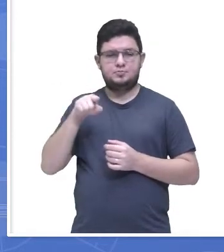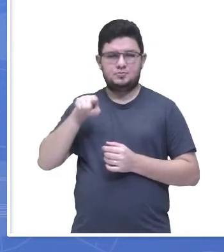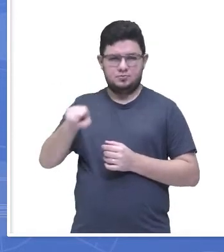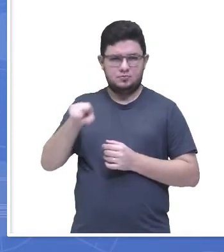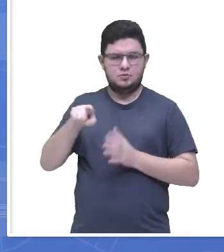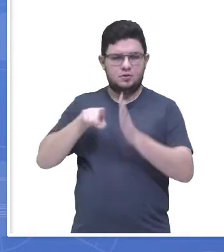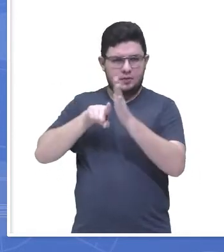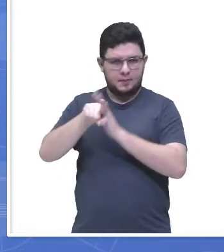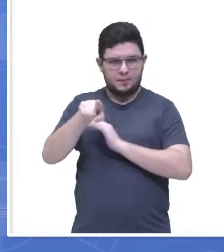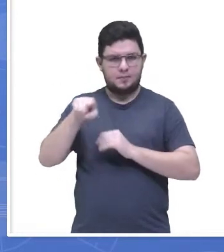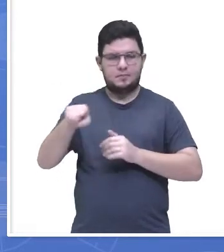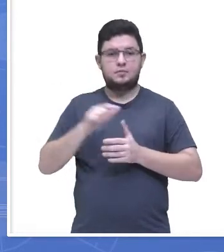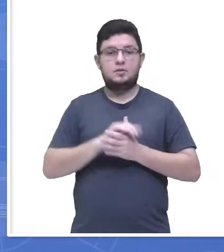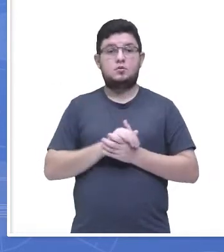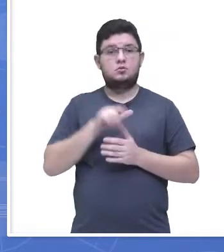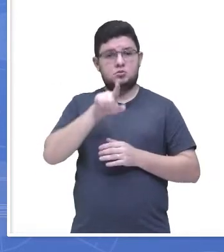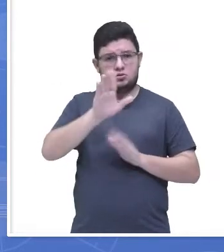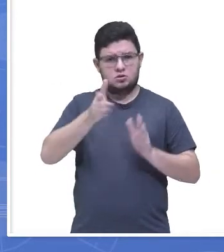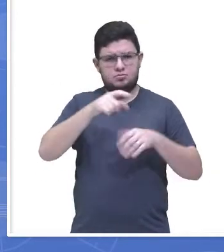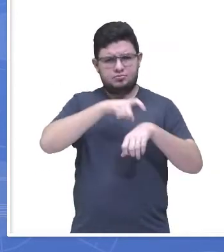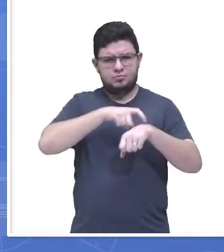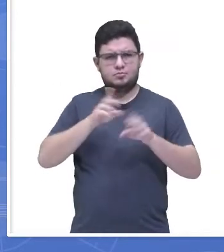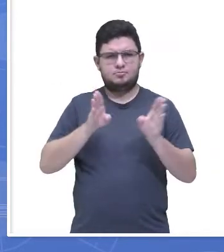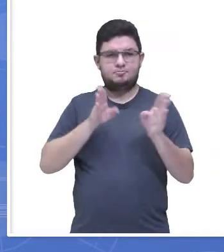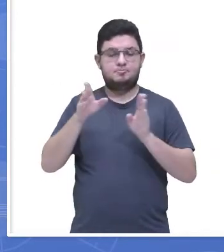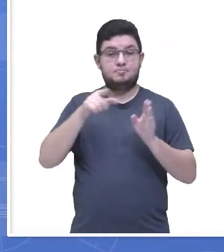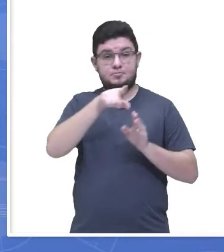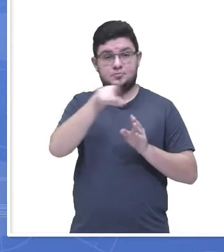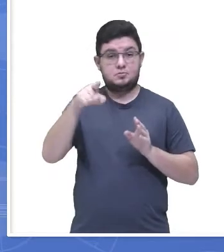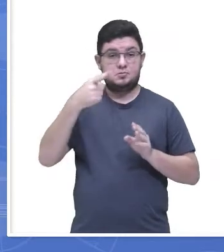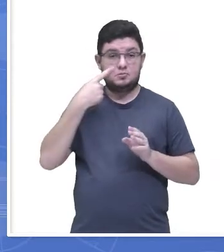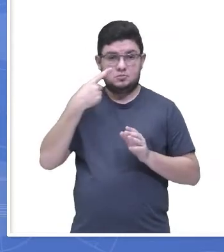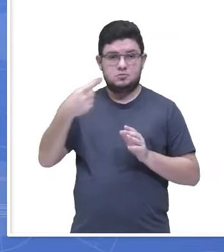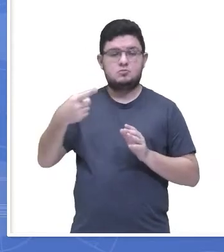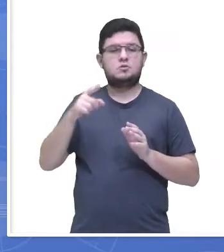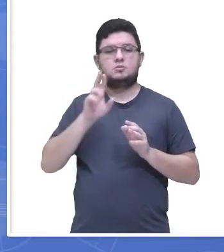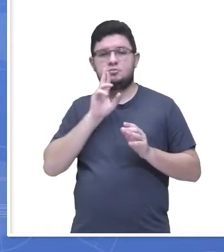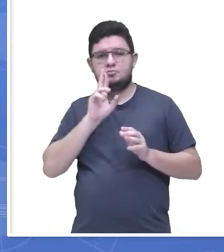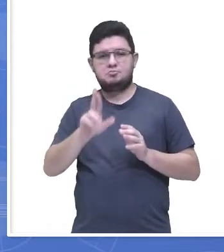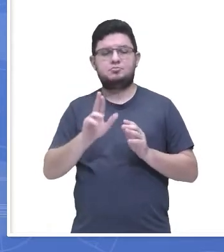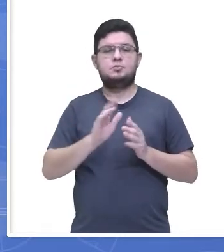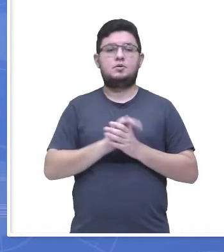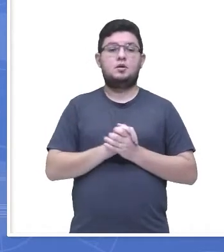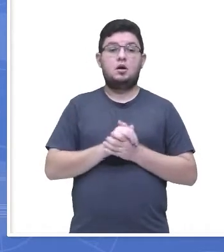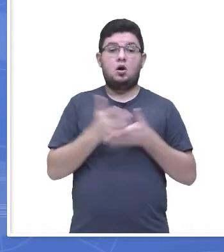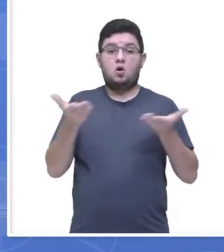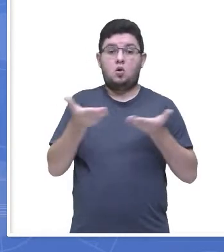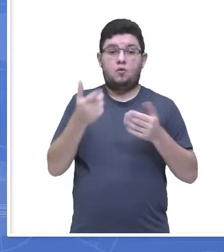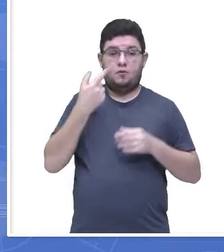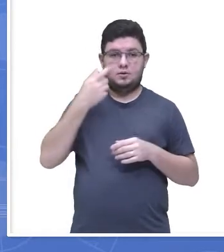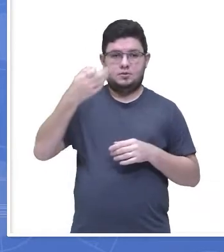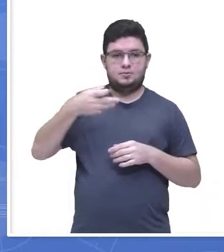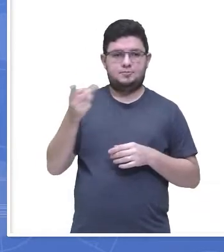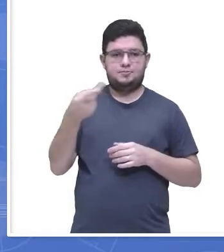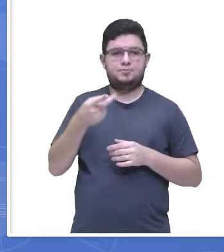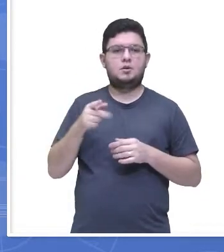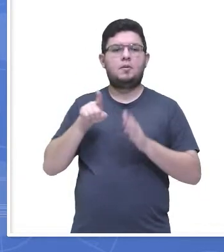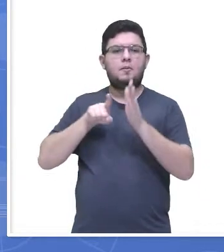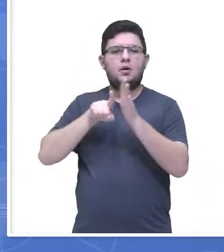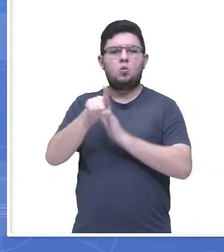nas colônias do Norte e do Centro, acostumadas à liberdade colonial. Portanto, galera, é